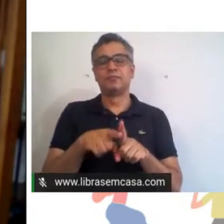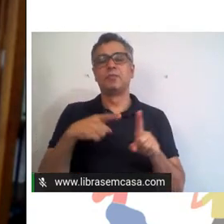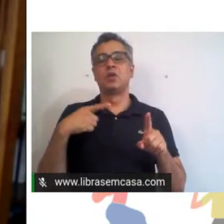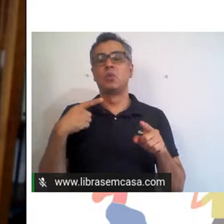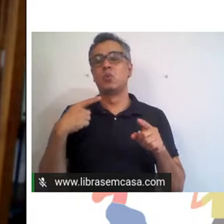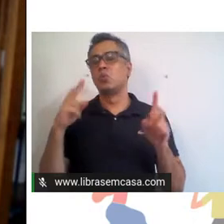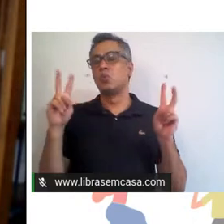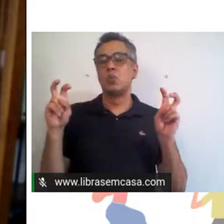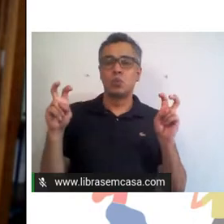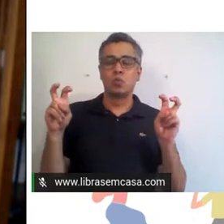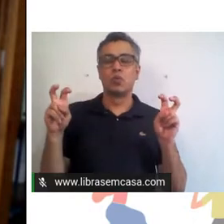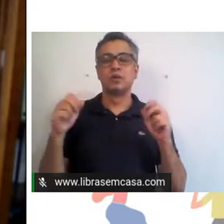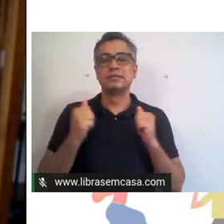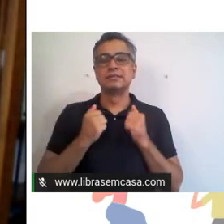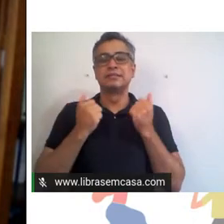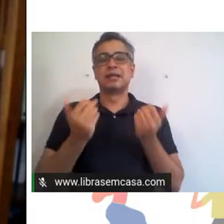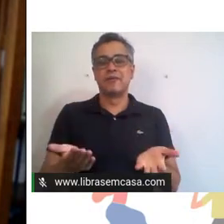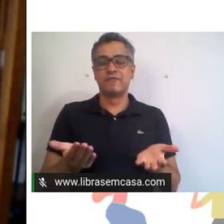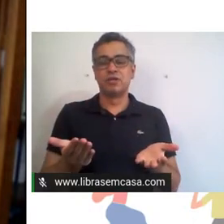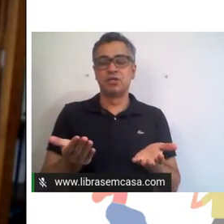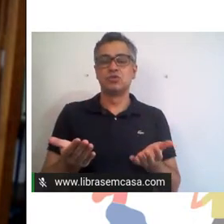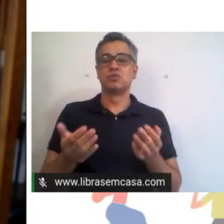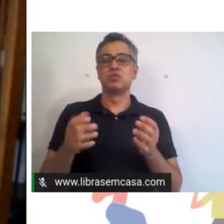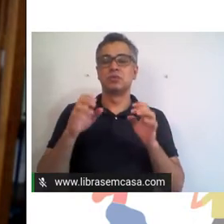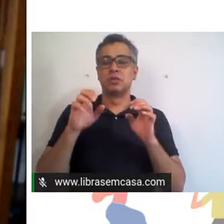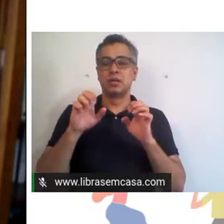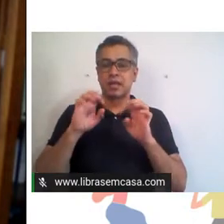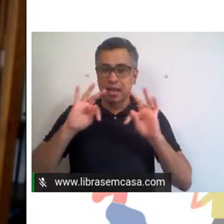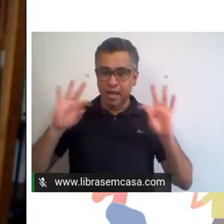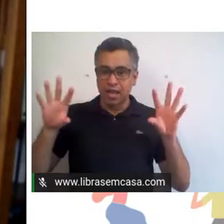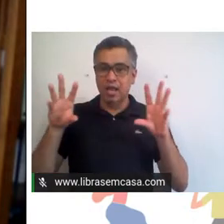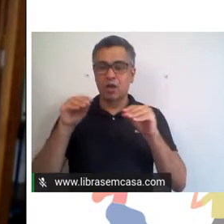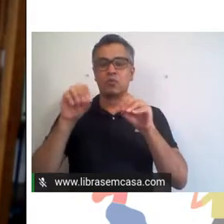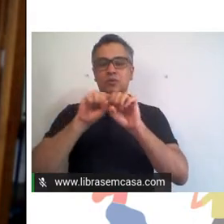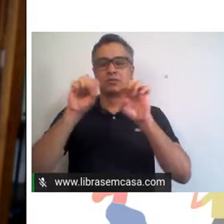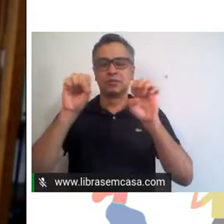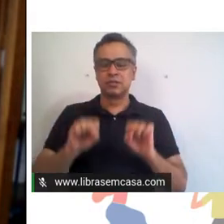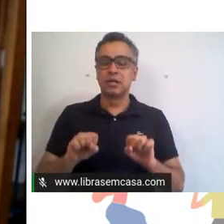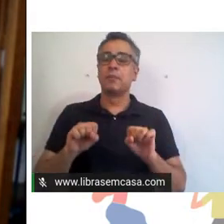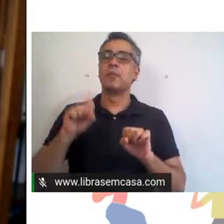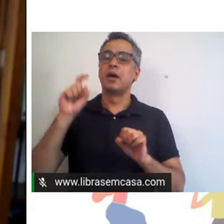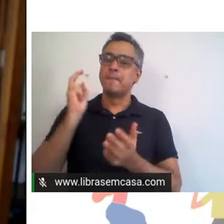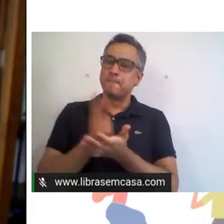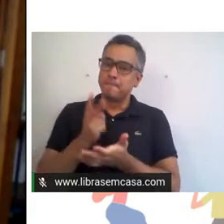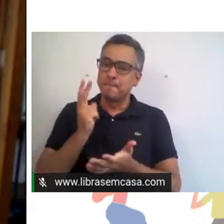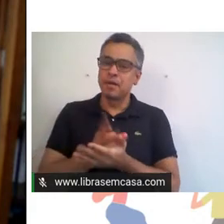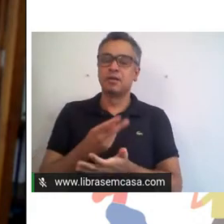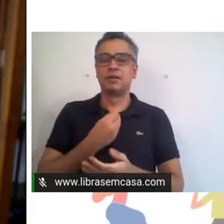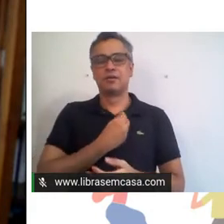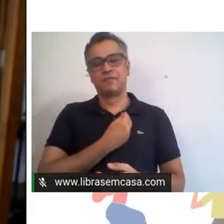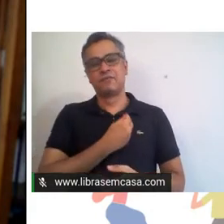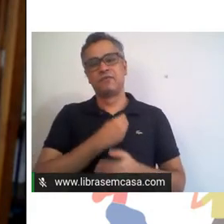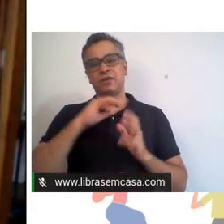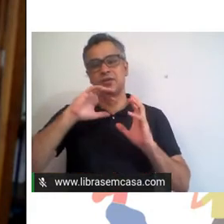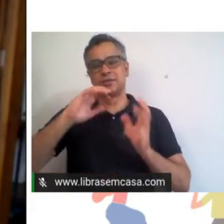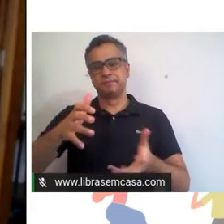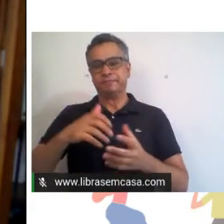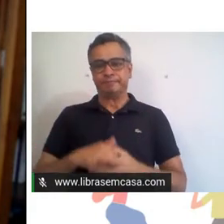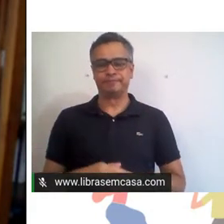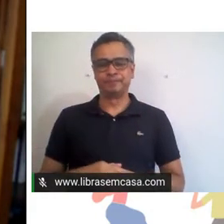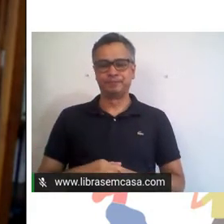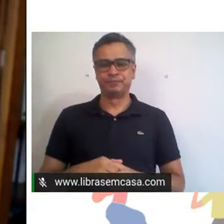dos serviços ecossistêmicos, que na verdade mantém a vida no nosso planeta. Né? Então essas são